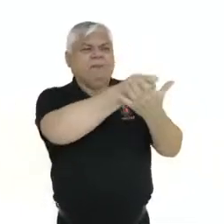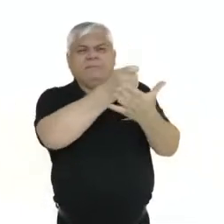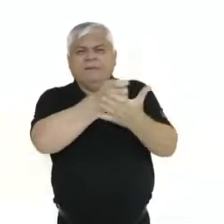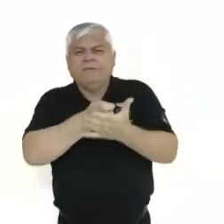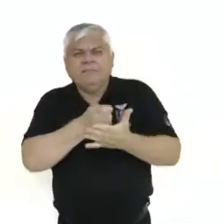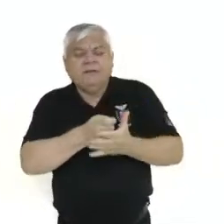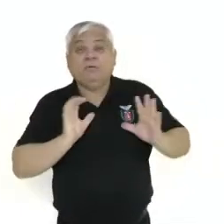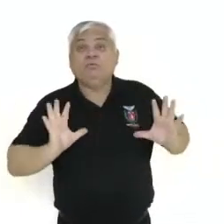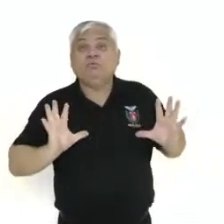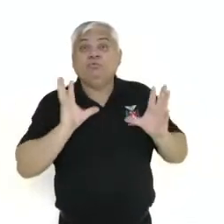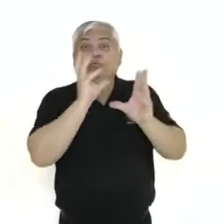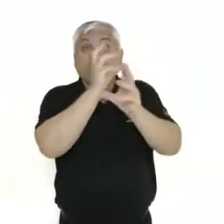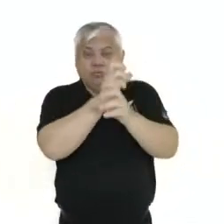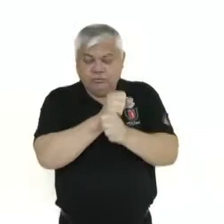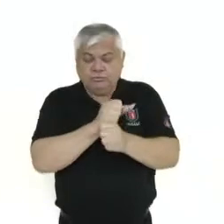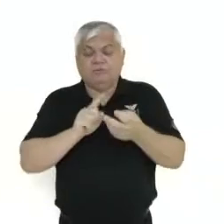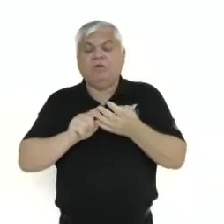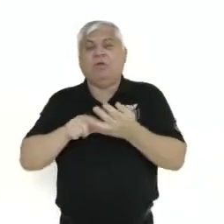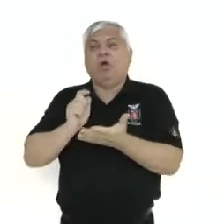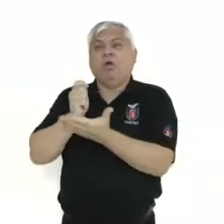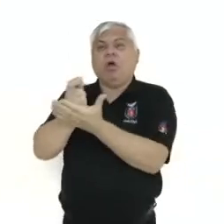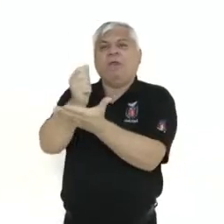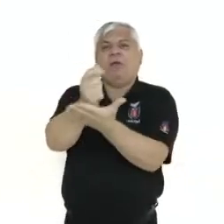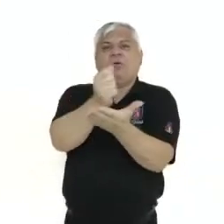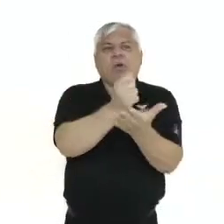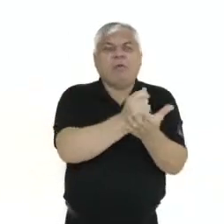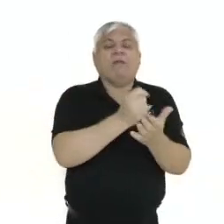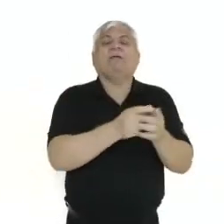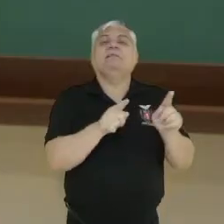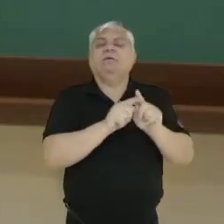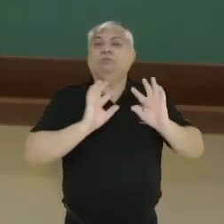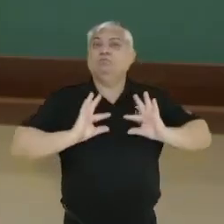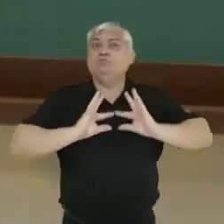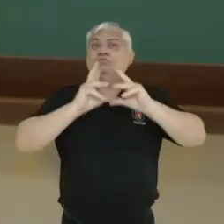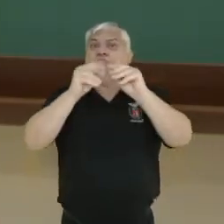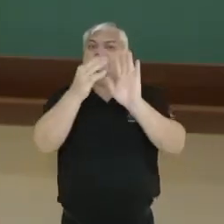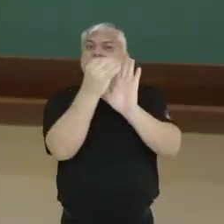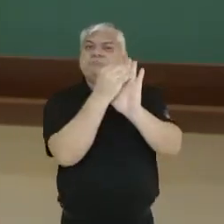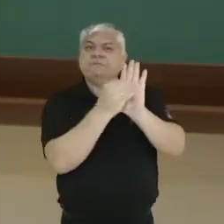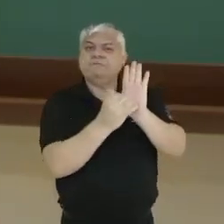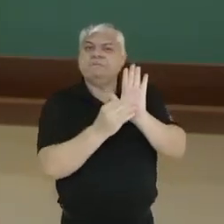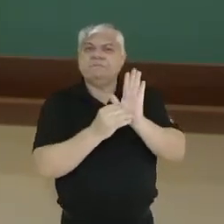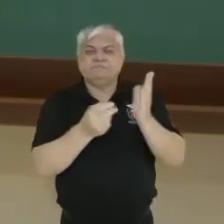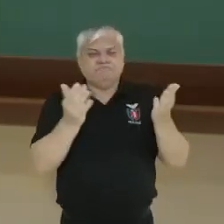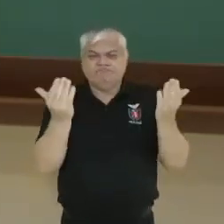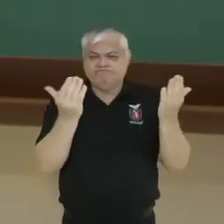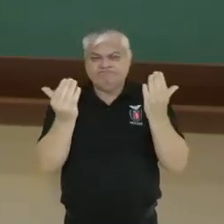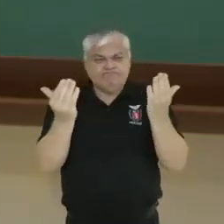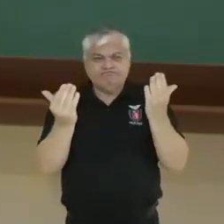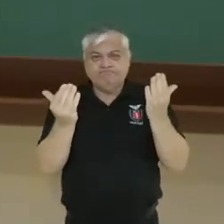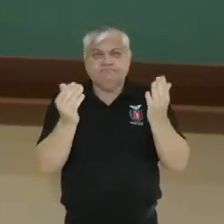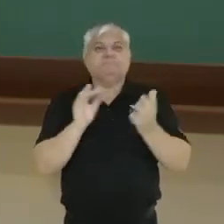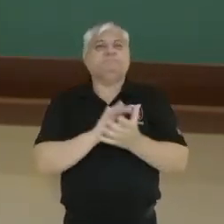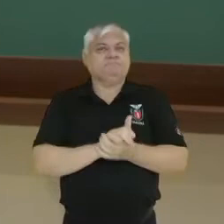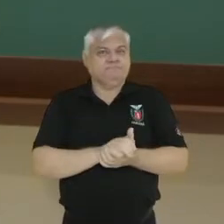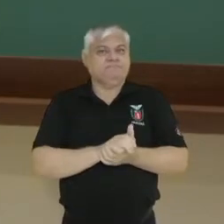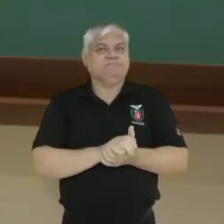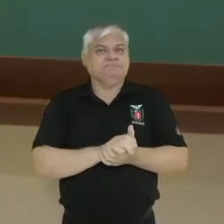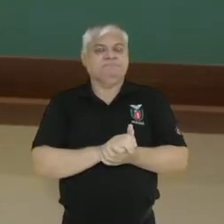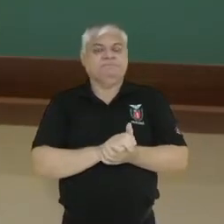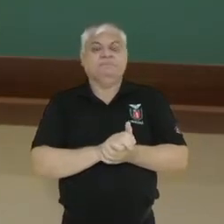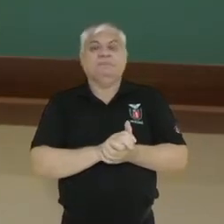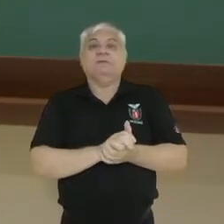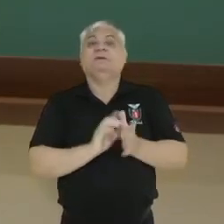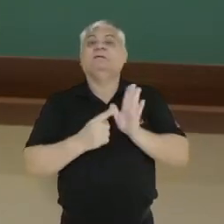as receitas que ela vai ter, para você saber se essa empresa está equilibrada ou não. Escolher uma forma de